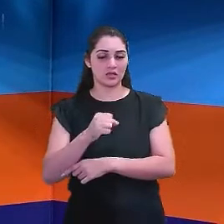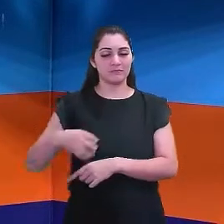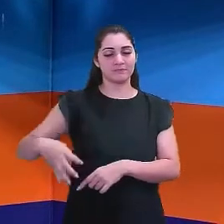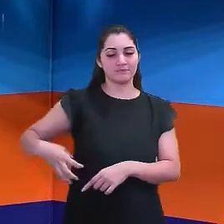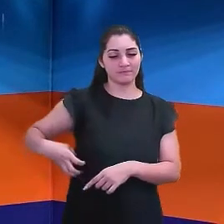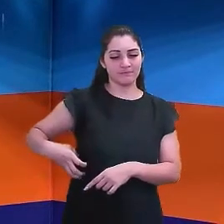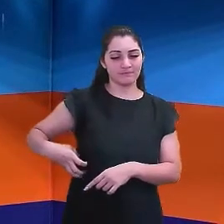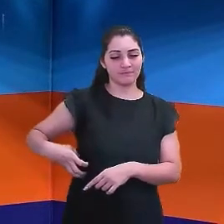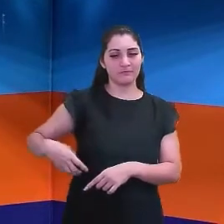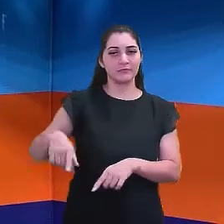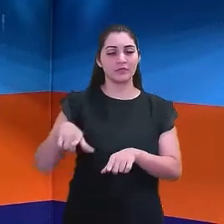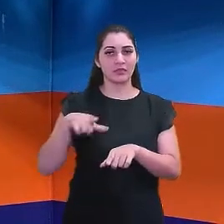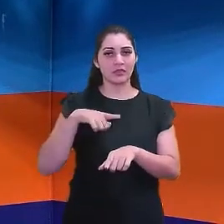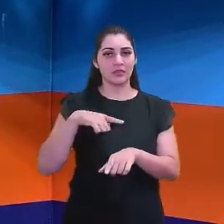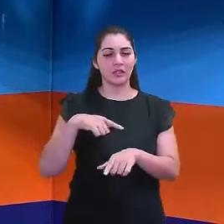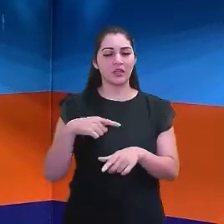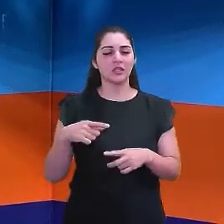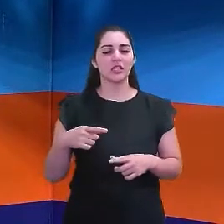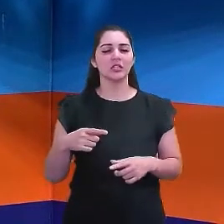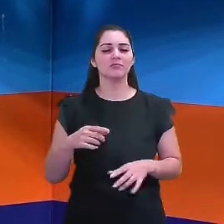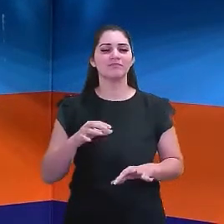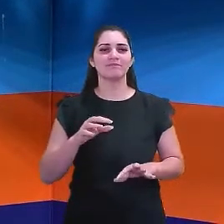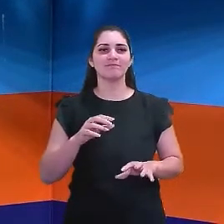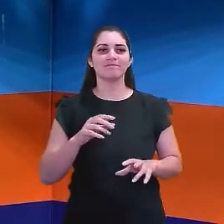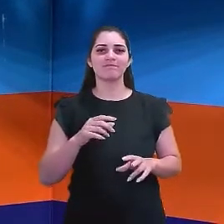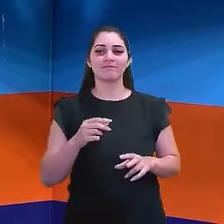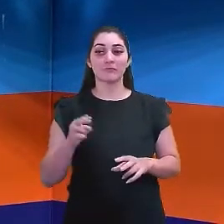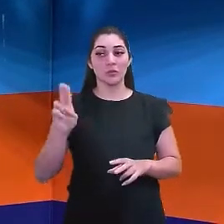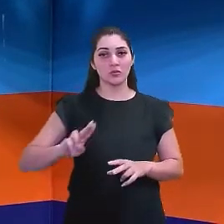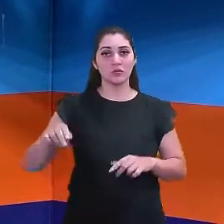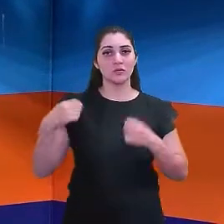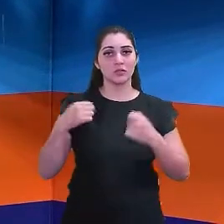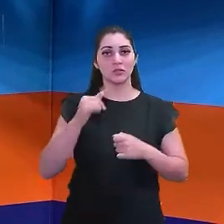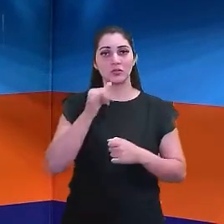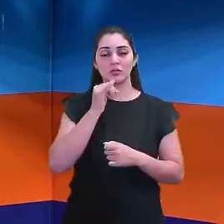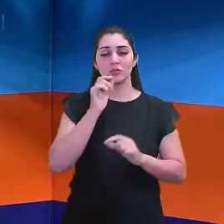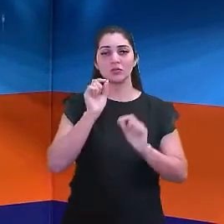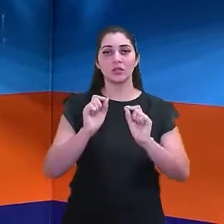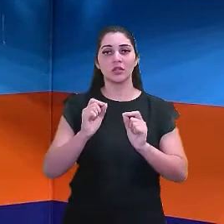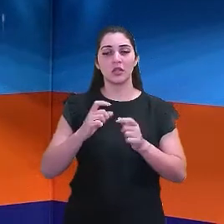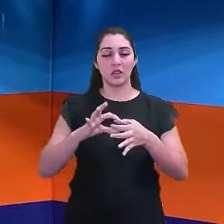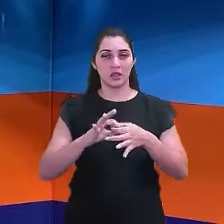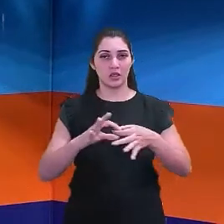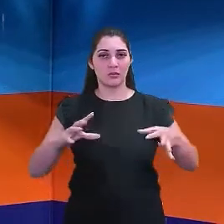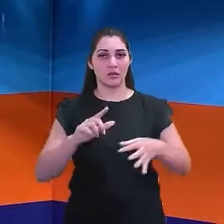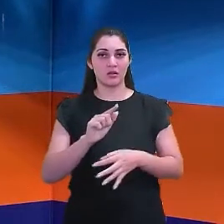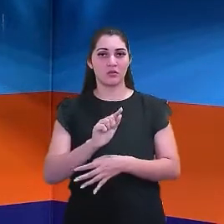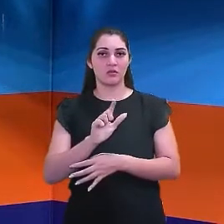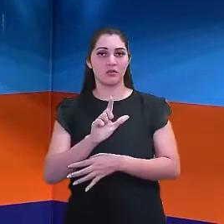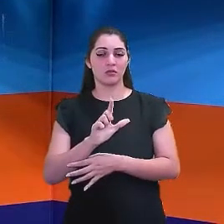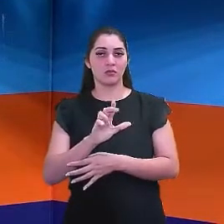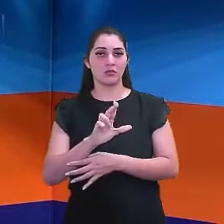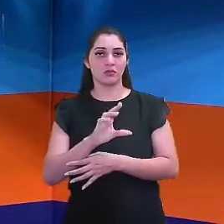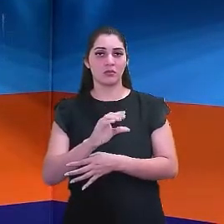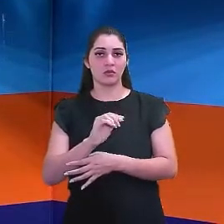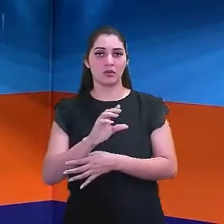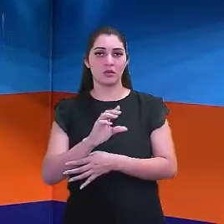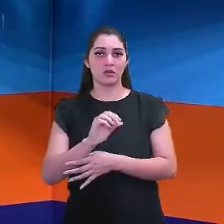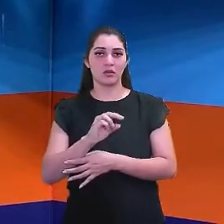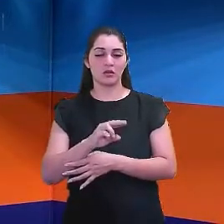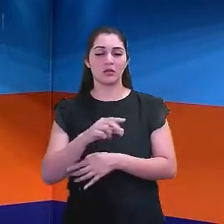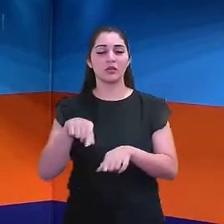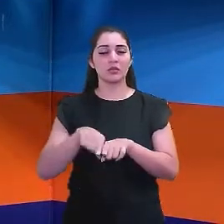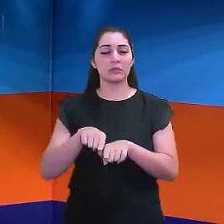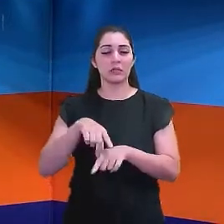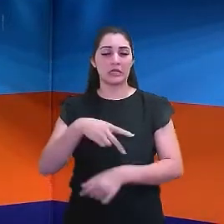várias funções e posso dizer que tem duas delas que são muito importantes, que é a liberação do glucagon e da insulina. Vou